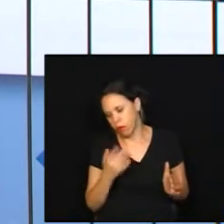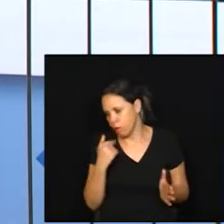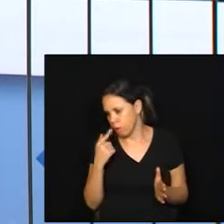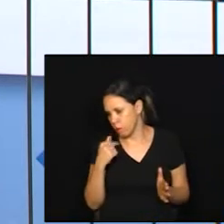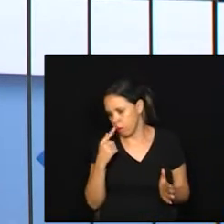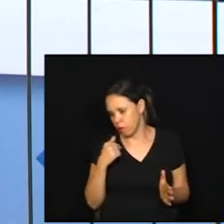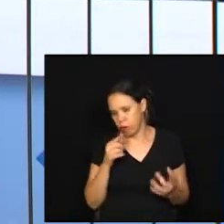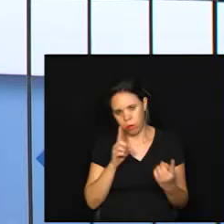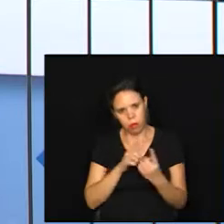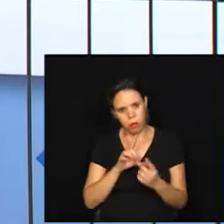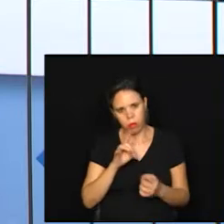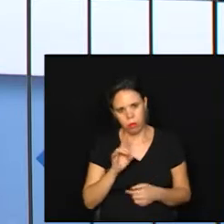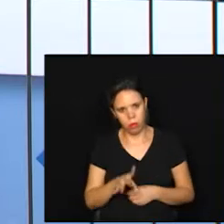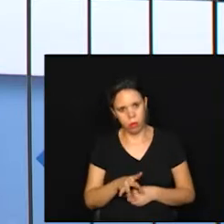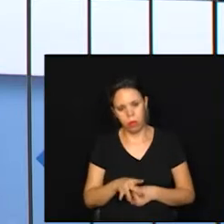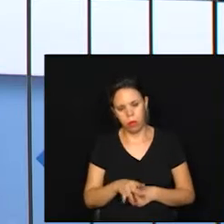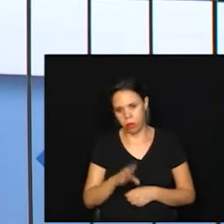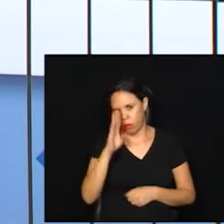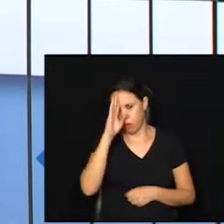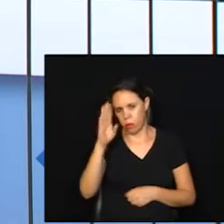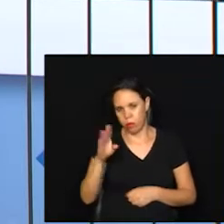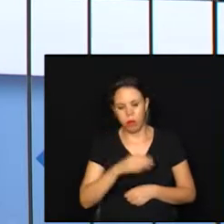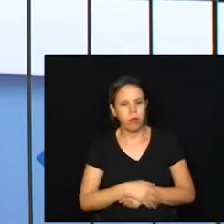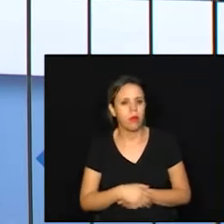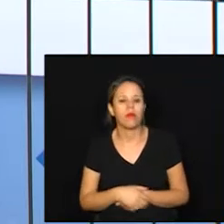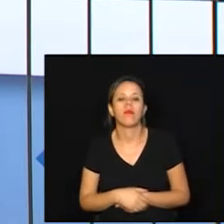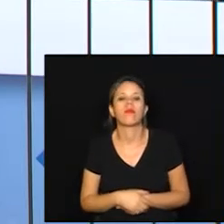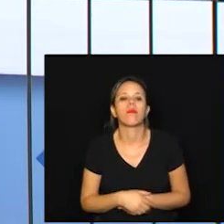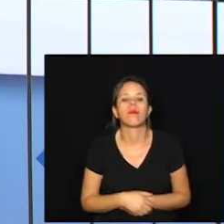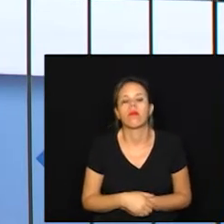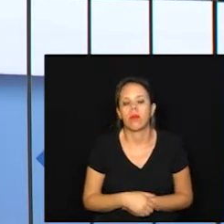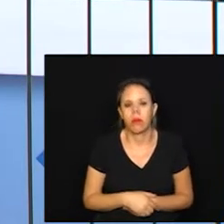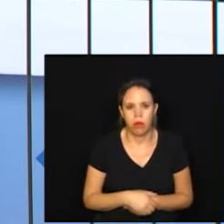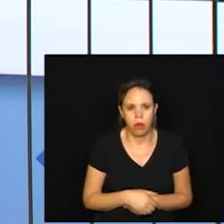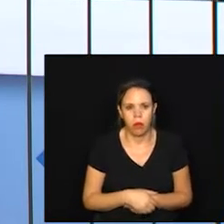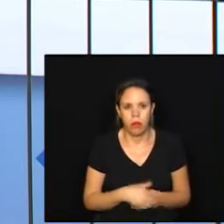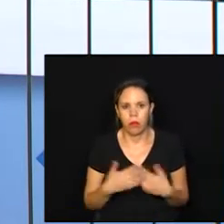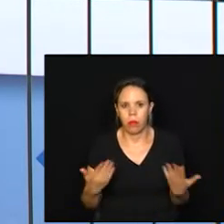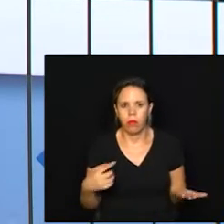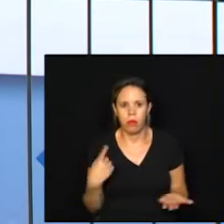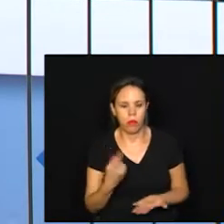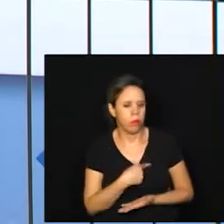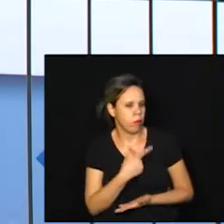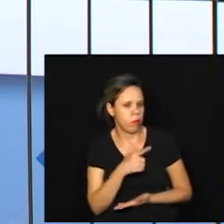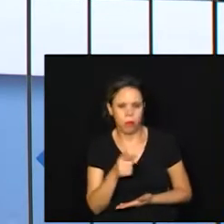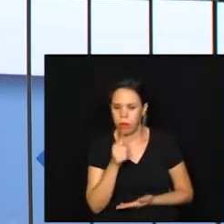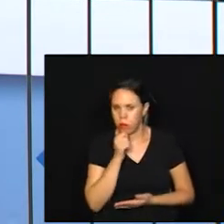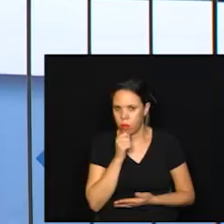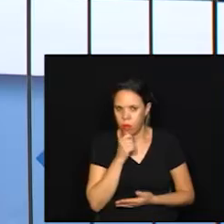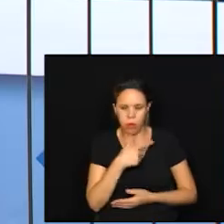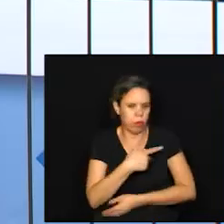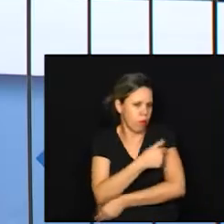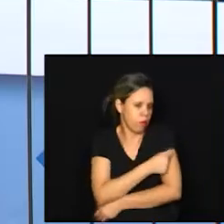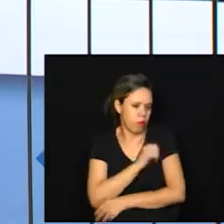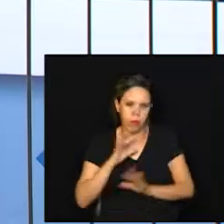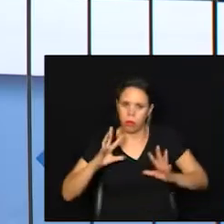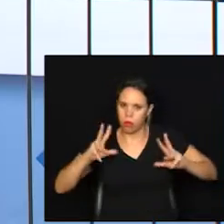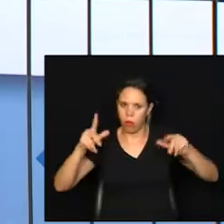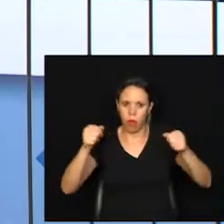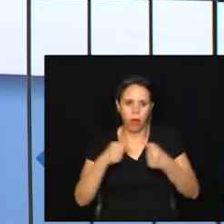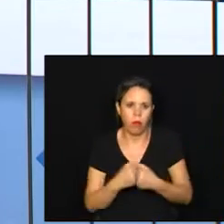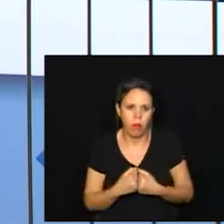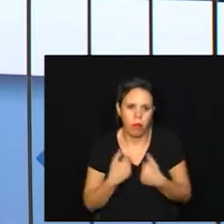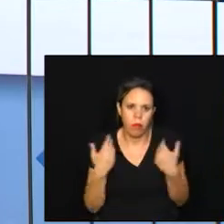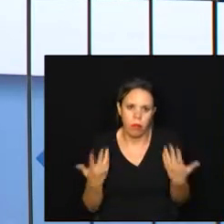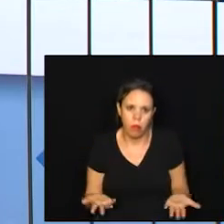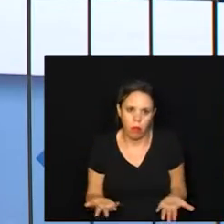o funcionamento apenas dos serviços essenciais, enquanto a gente não tem aí a imunização de todos. Enquanto